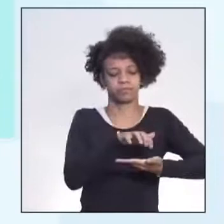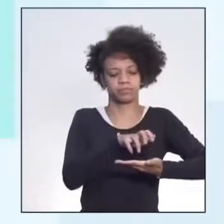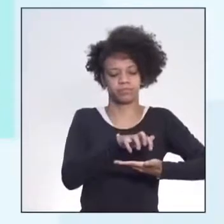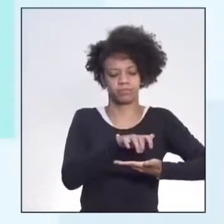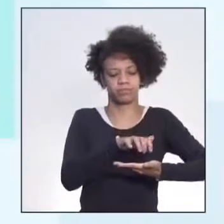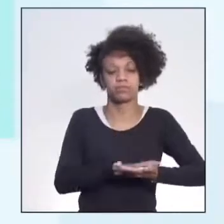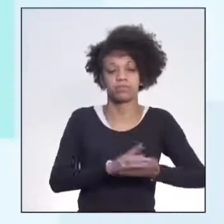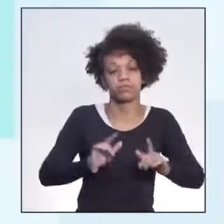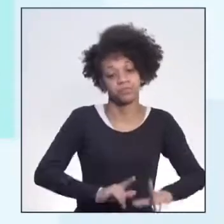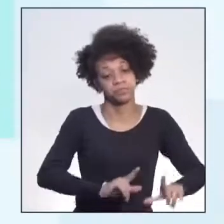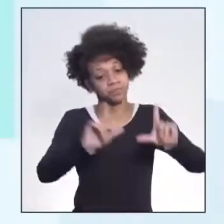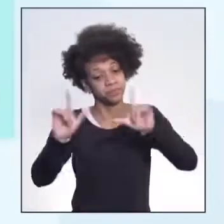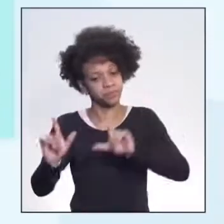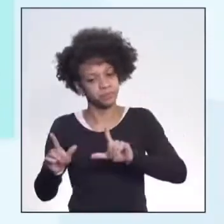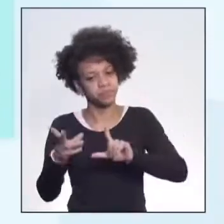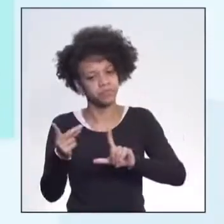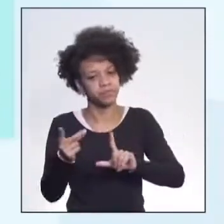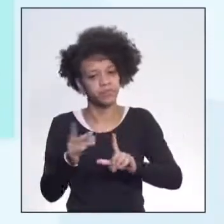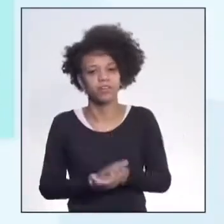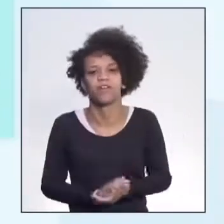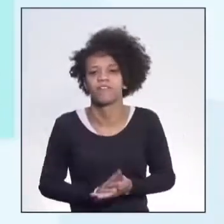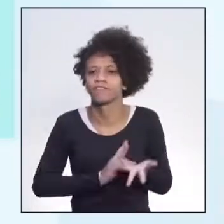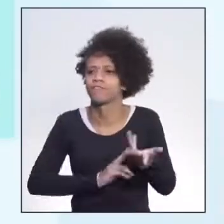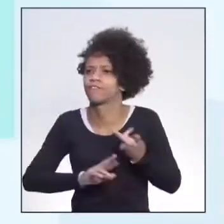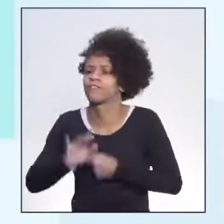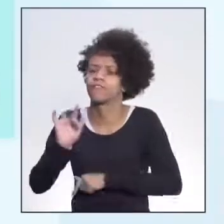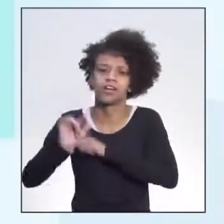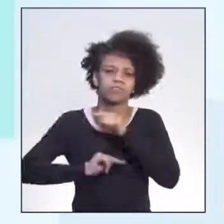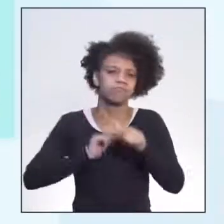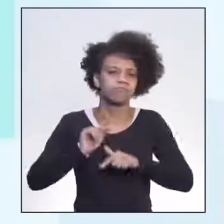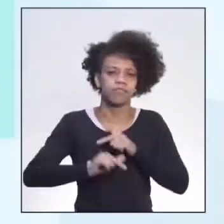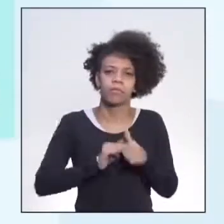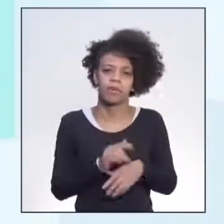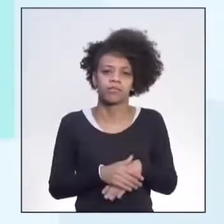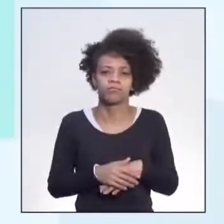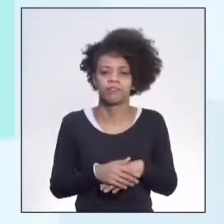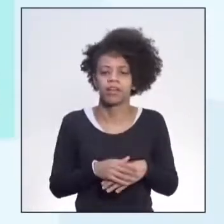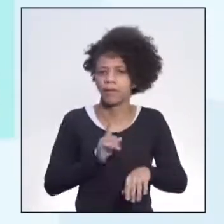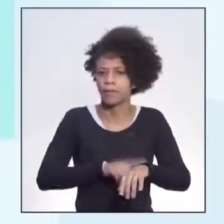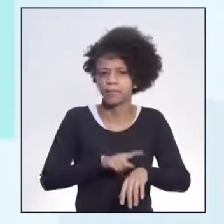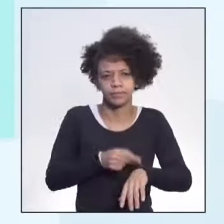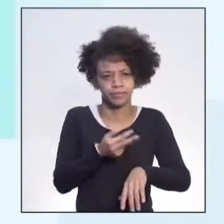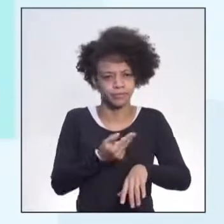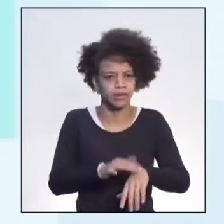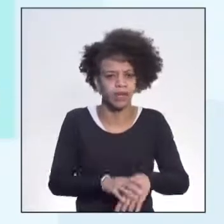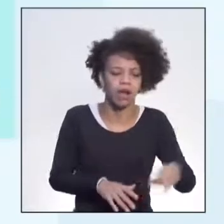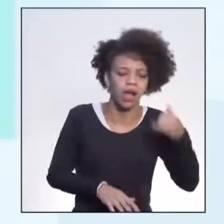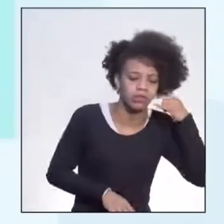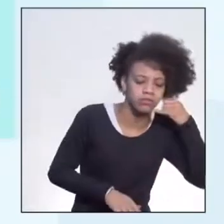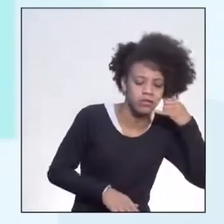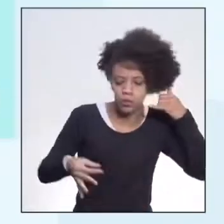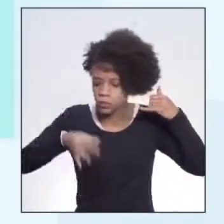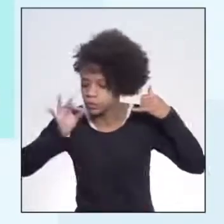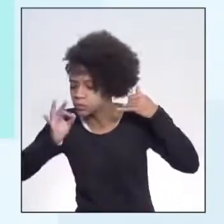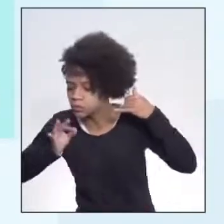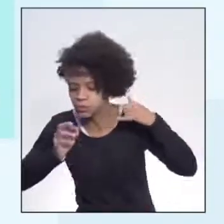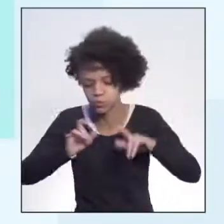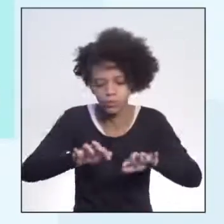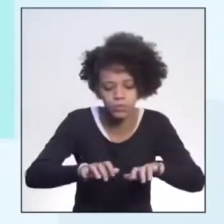nós temos aí um multitarefas, né? Ele está fazendo várias coisas ao mesmo tempo, atendendo, tomando um